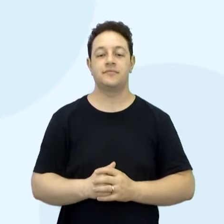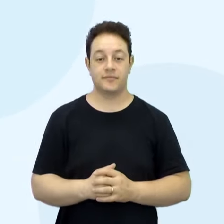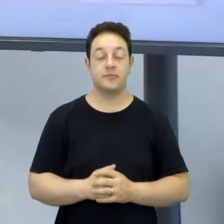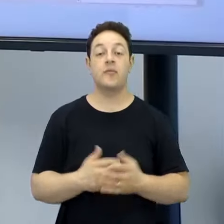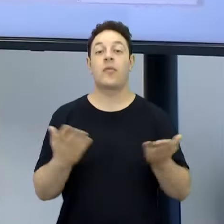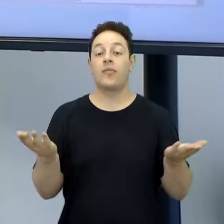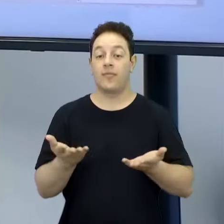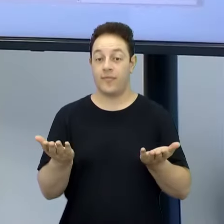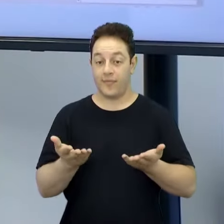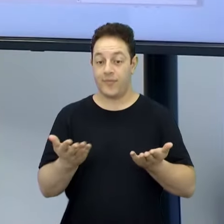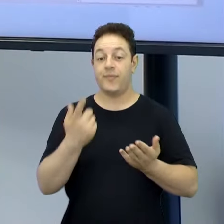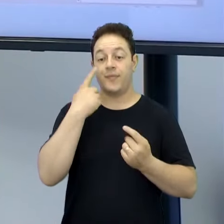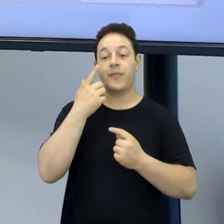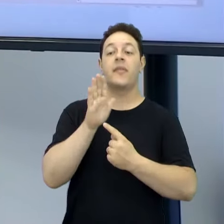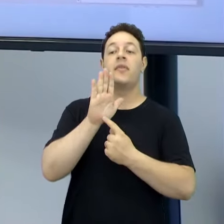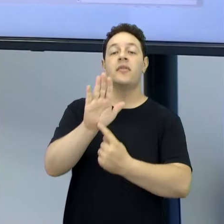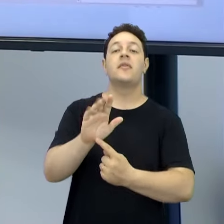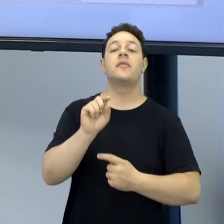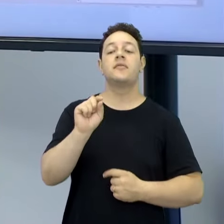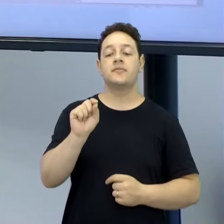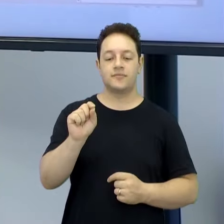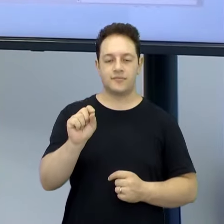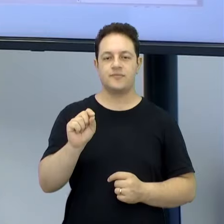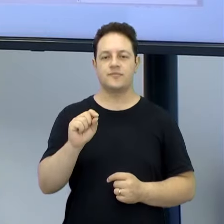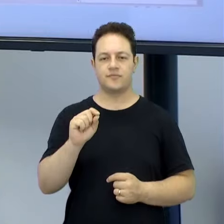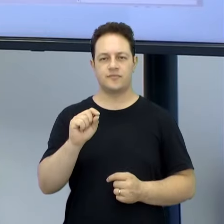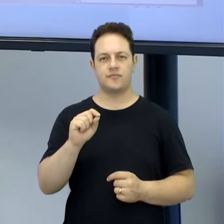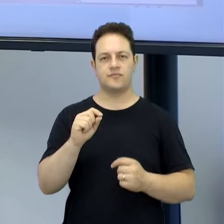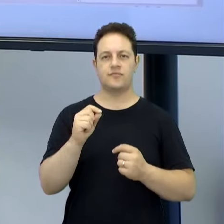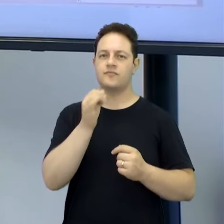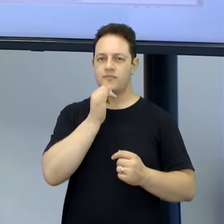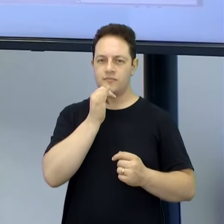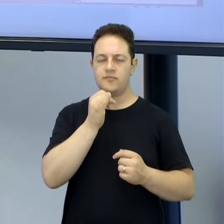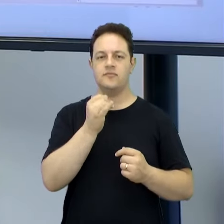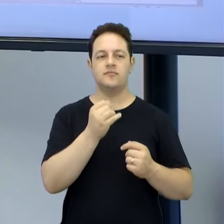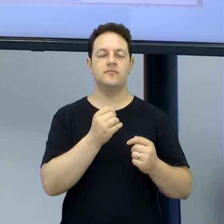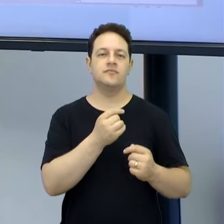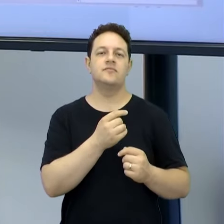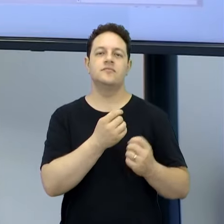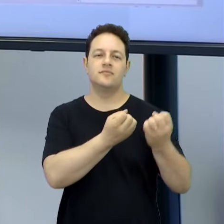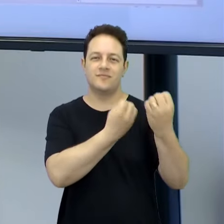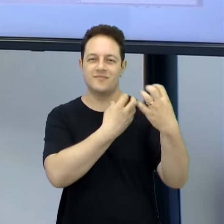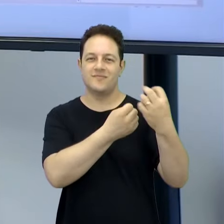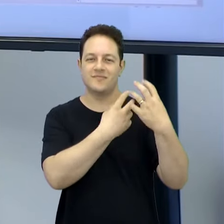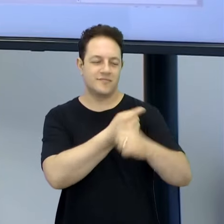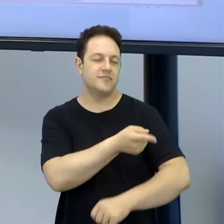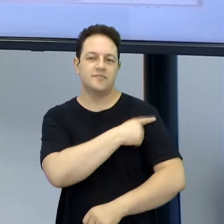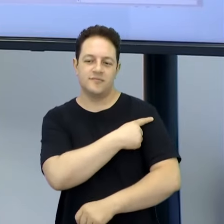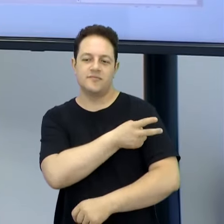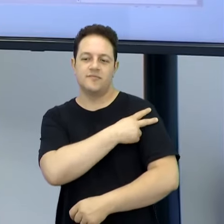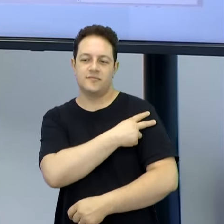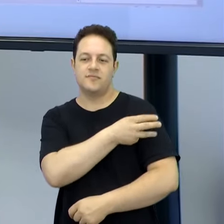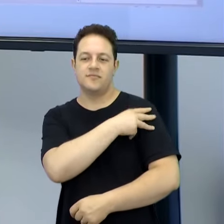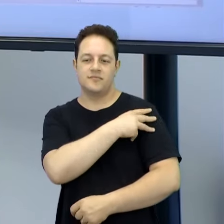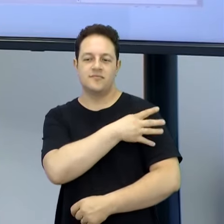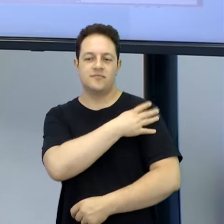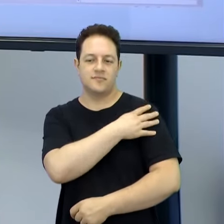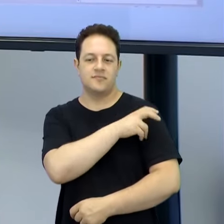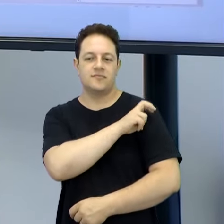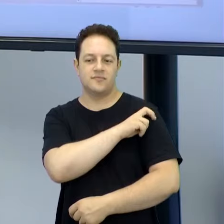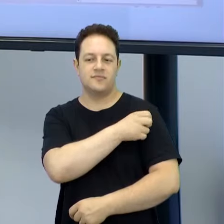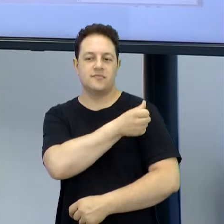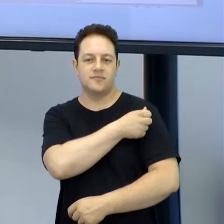Hoje eu vou apresentar para vocês do nosso ensino fundamental aí, do tempo que a gente está na escola.